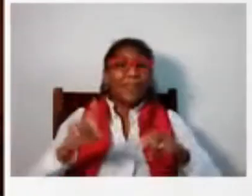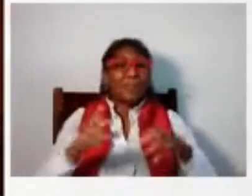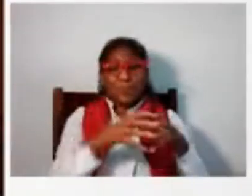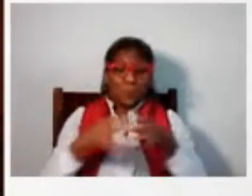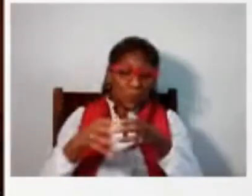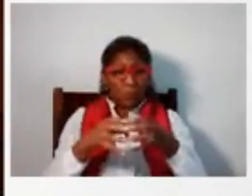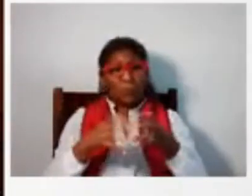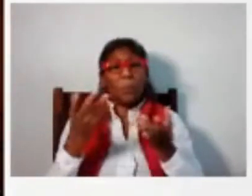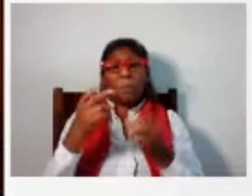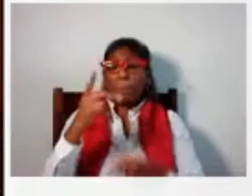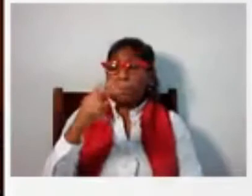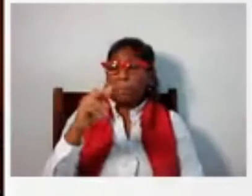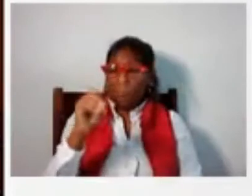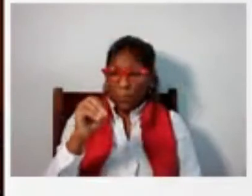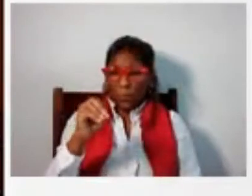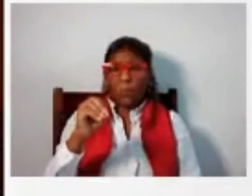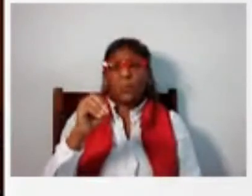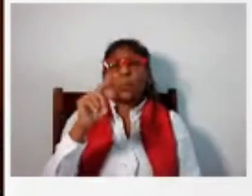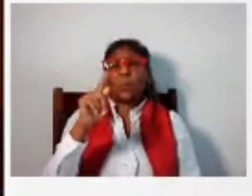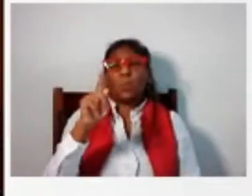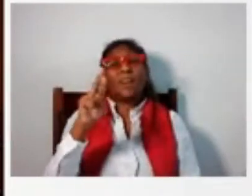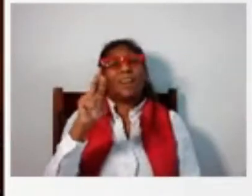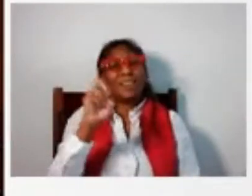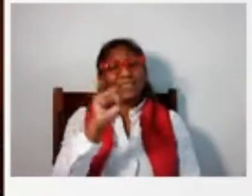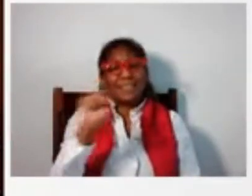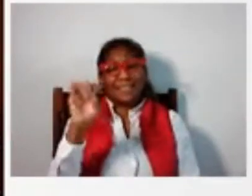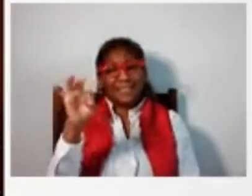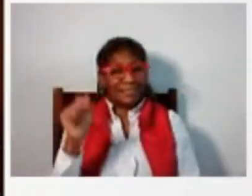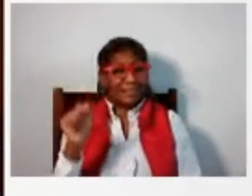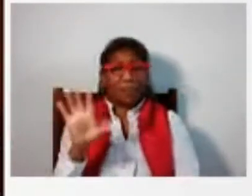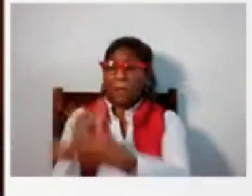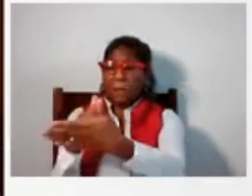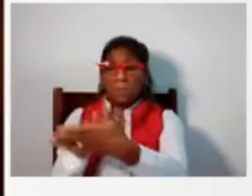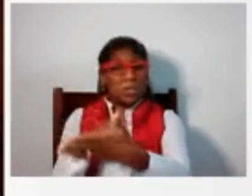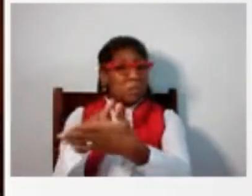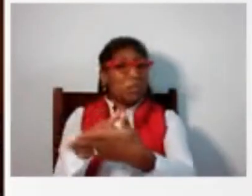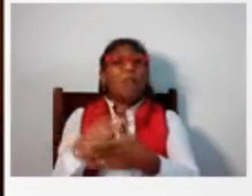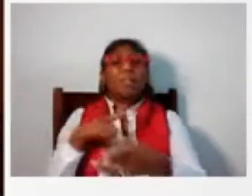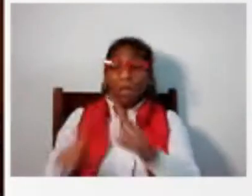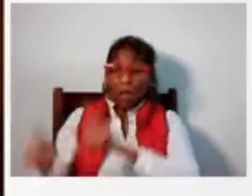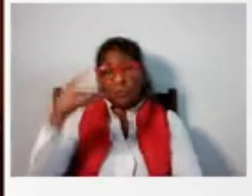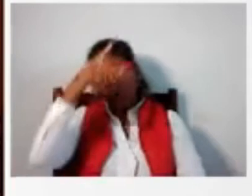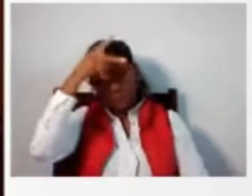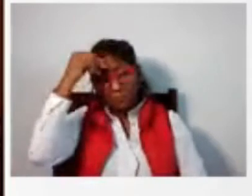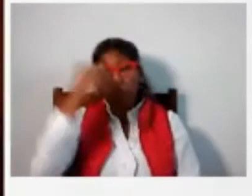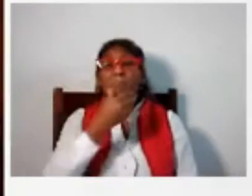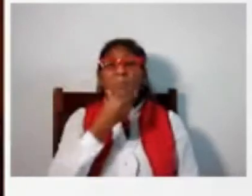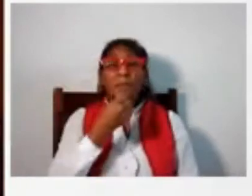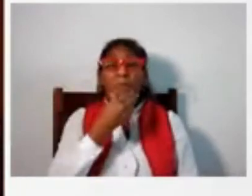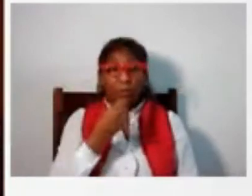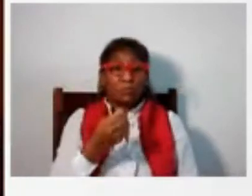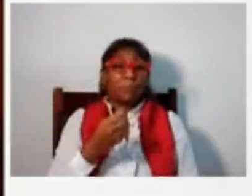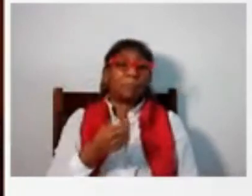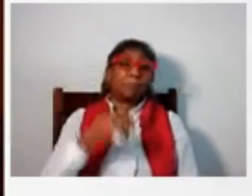Partido Progressista, por exemplo, que tem nessas regiões que mantém as restrições, muitos prefeitos, até porque pelo número de prefeitos que o Partido Progressista